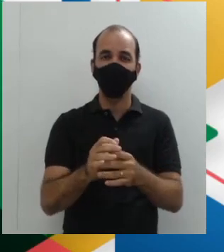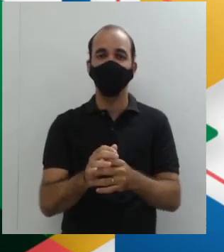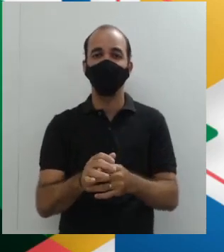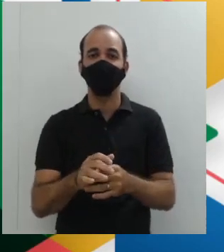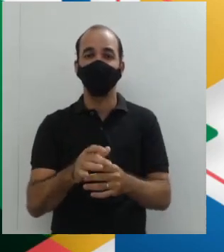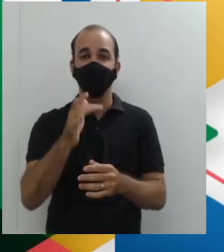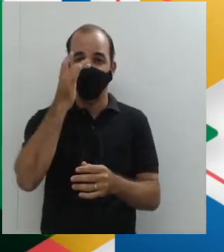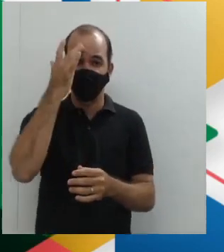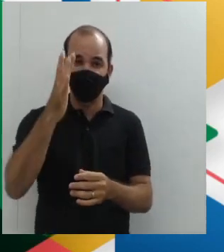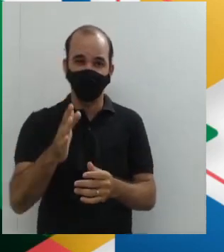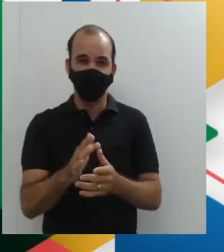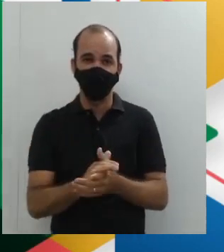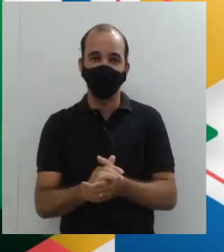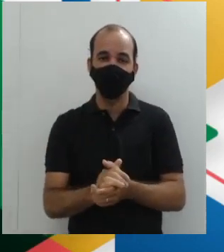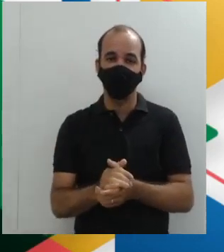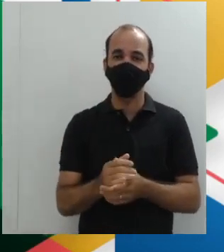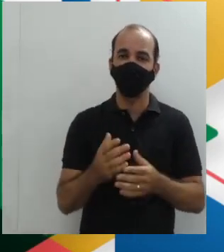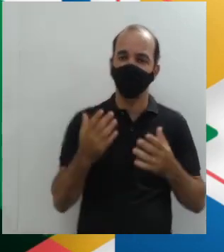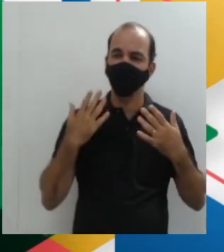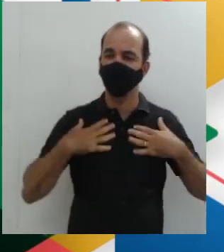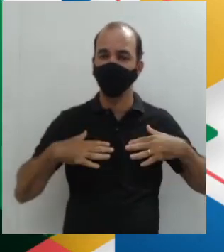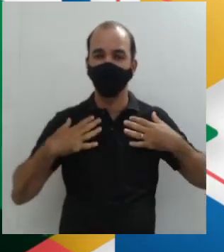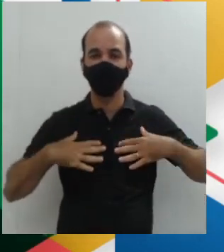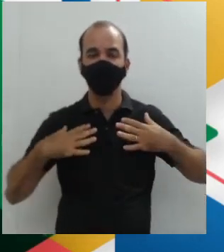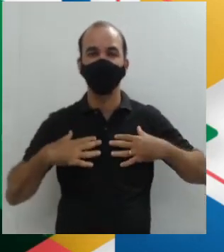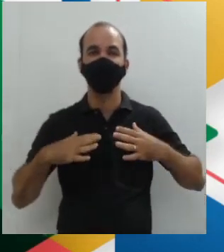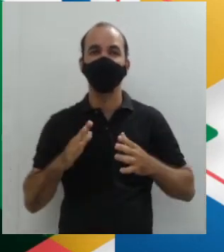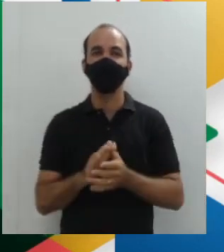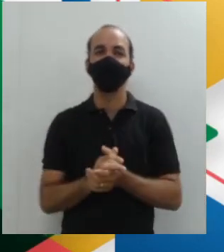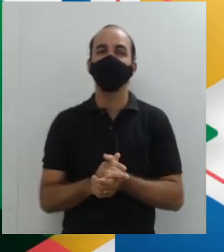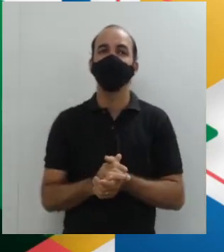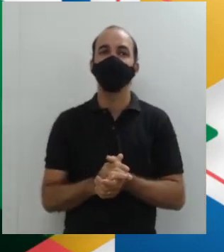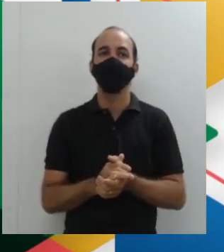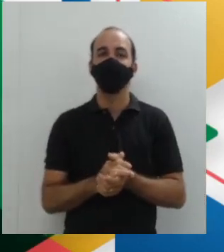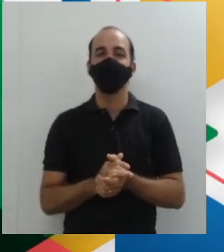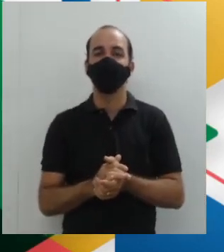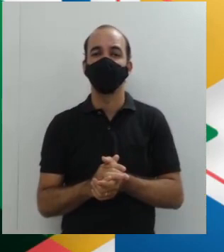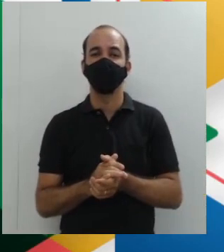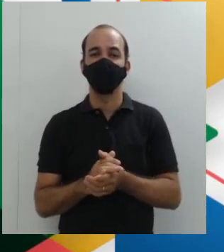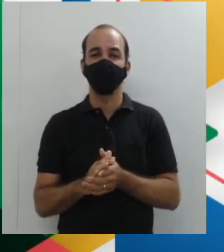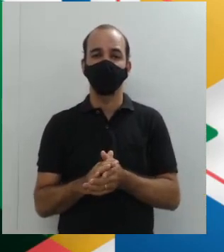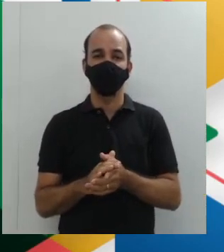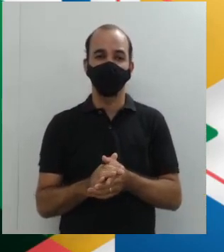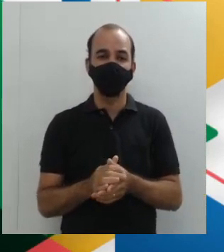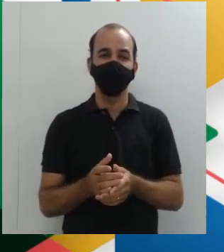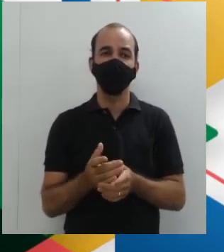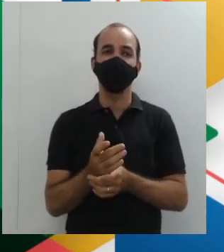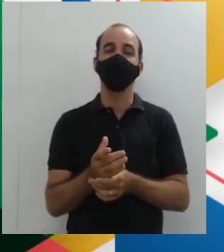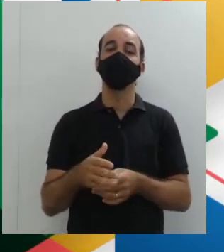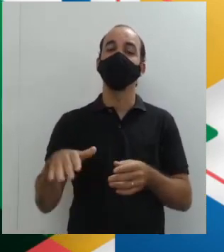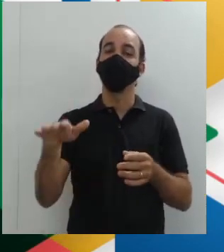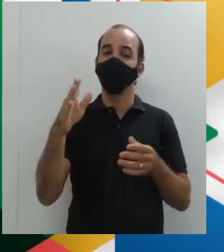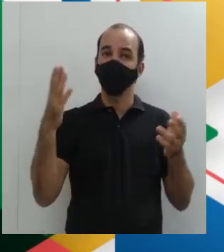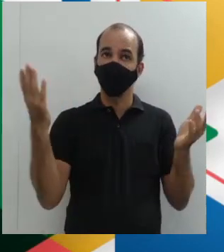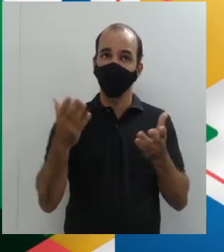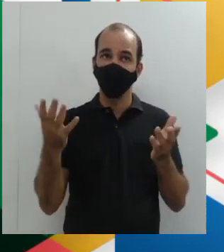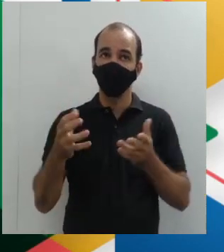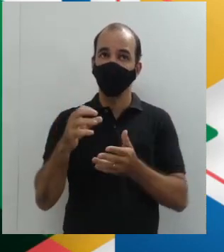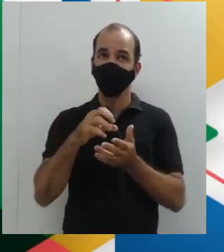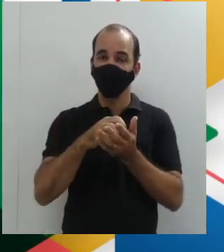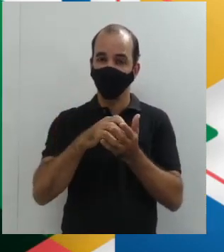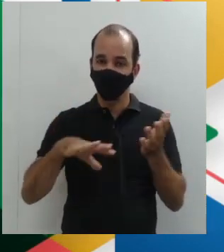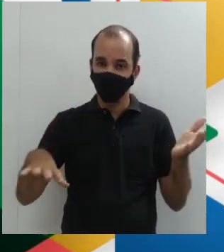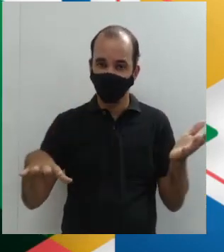ou não massa? Tranquilo ou não tranquilo? Então, galera, para a gente fechar a aula de hoje, eu trago